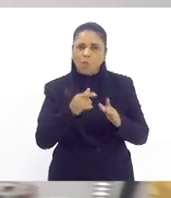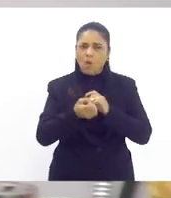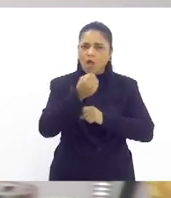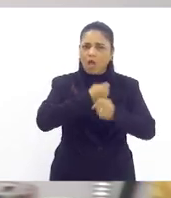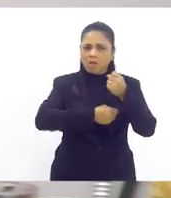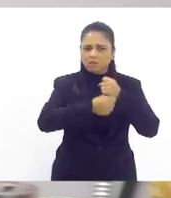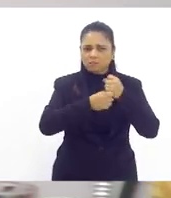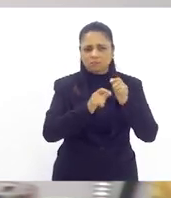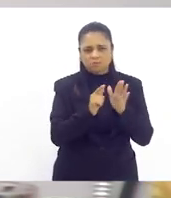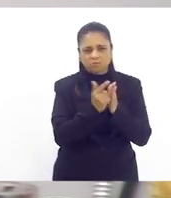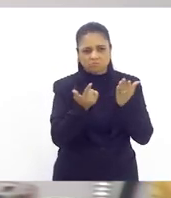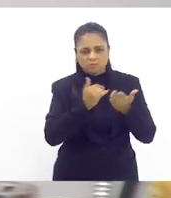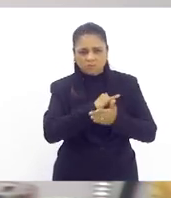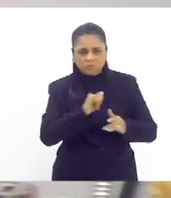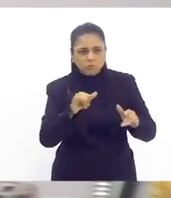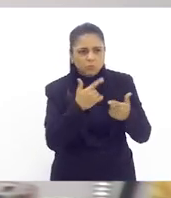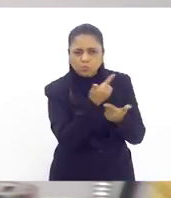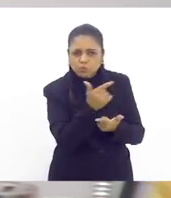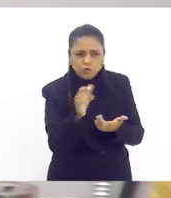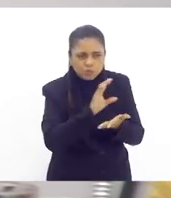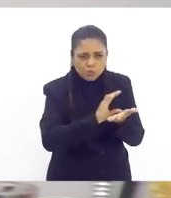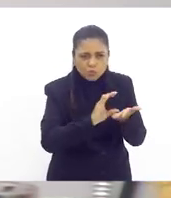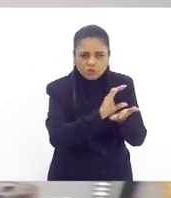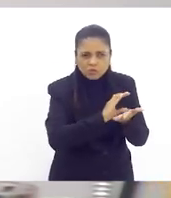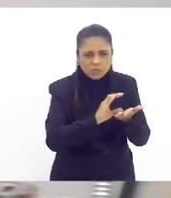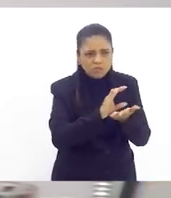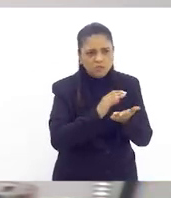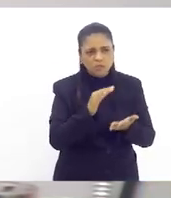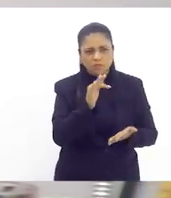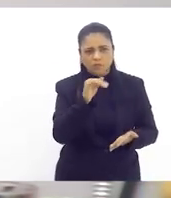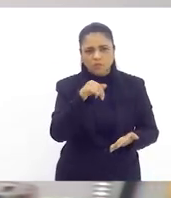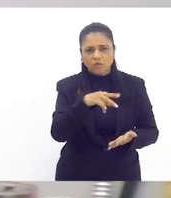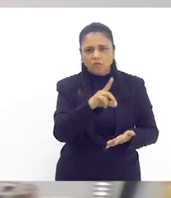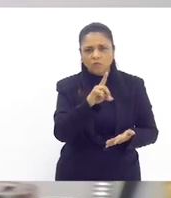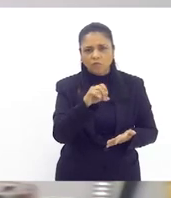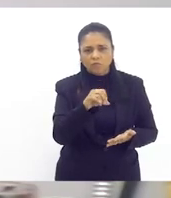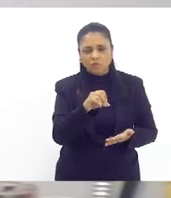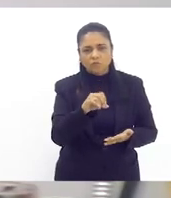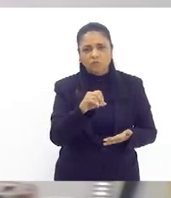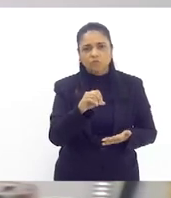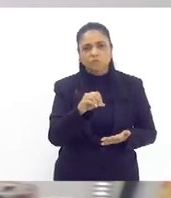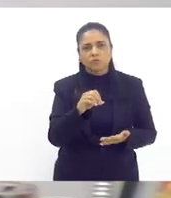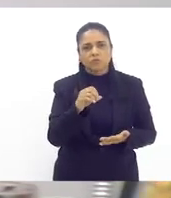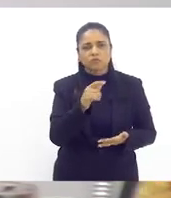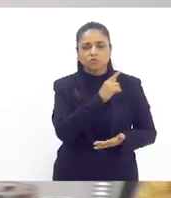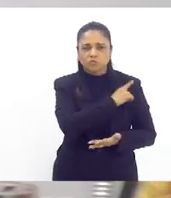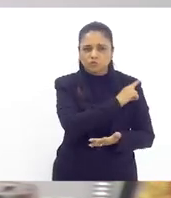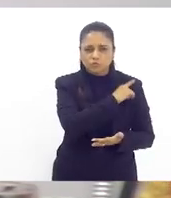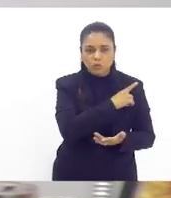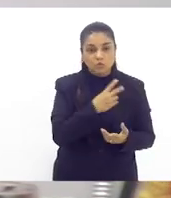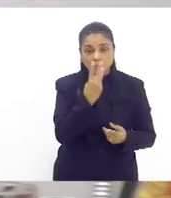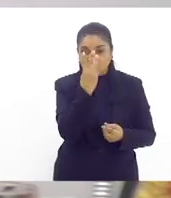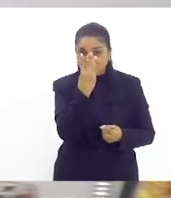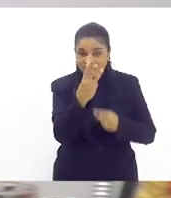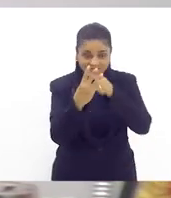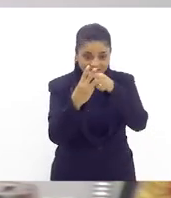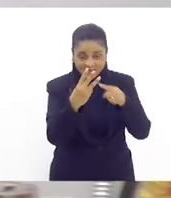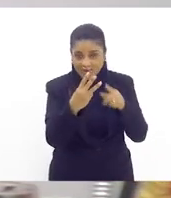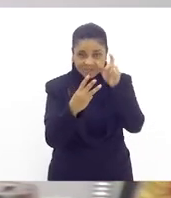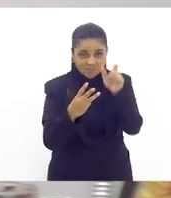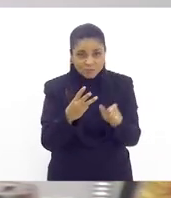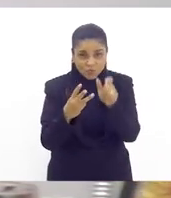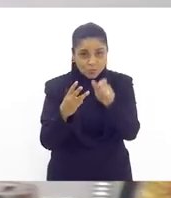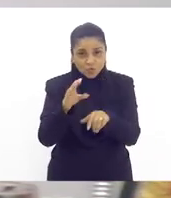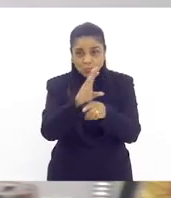havia conselheiros no fundo gestor não é verdade somos três conselheiros da sociedade civil no comitê